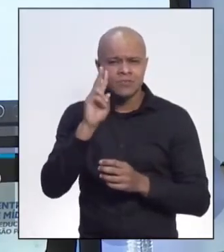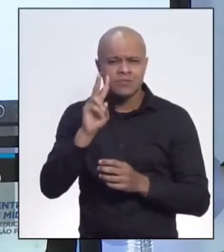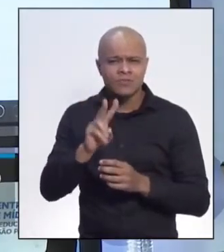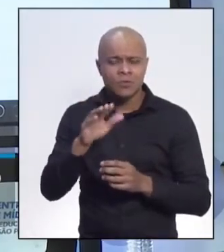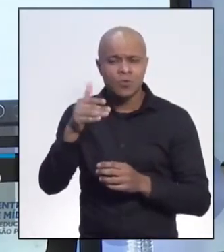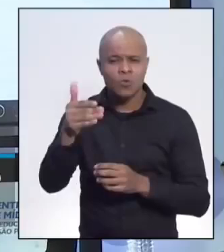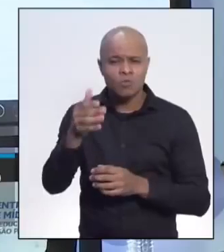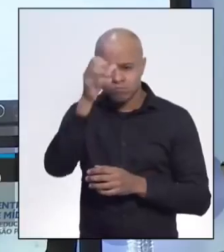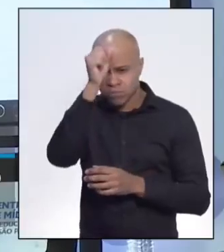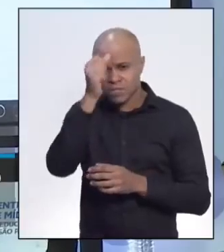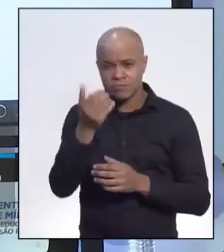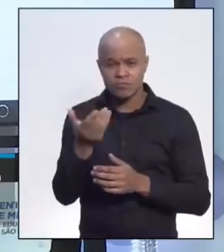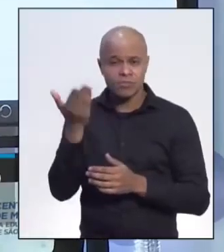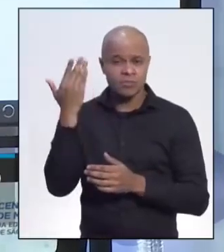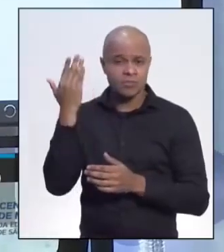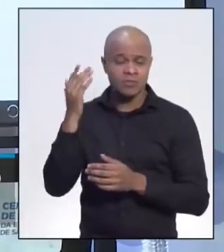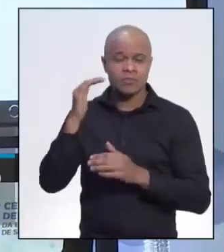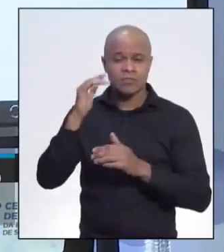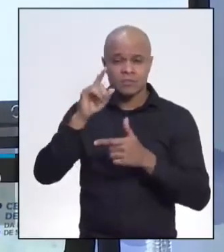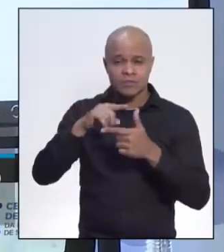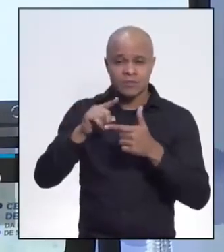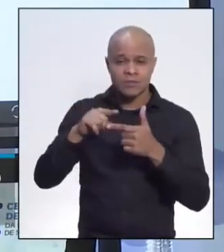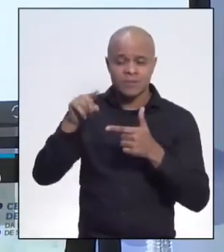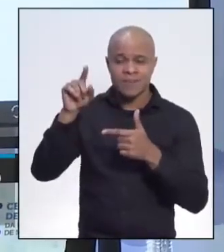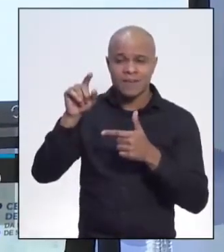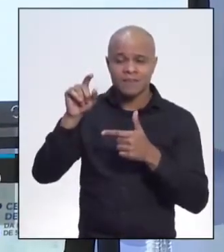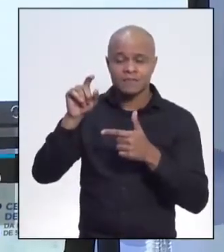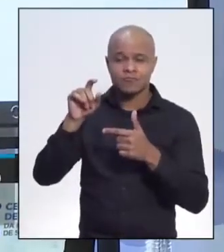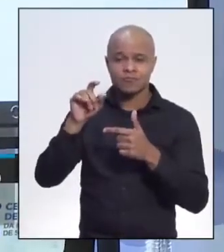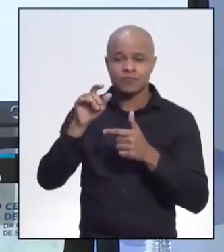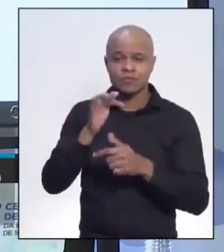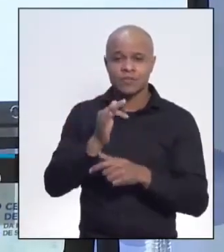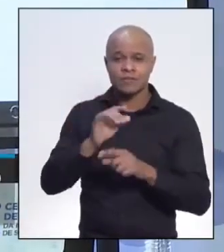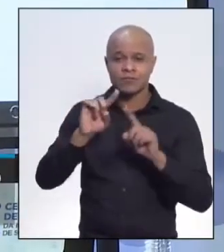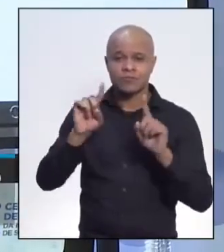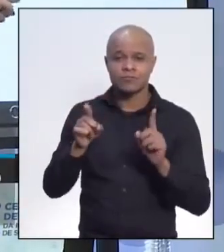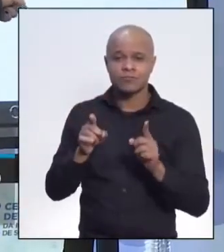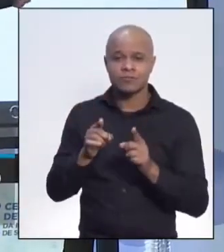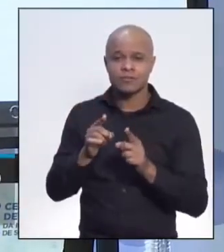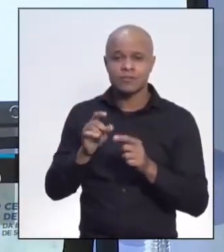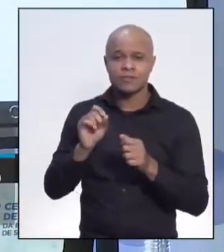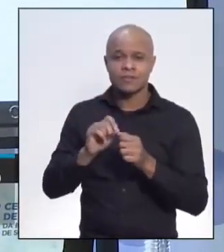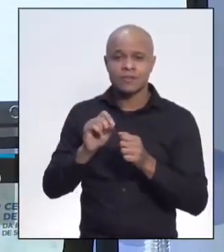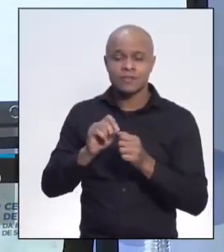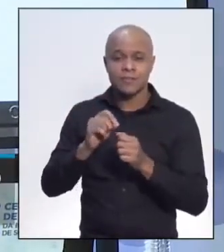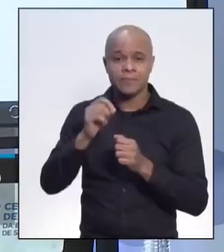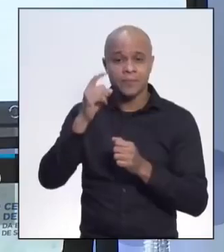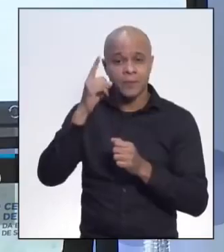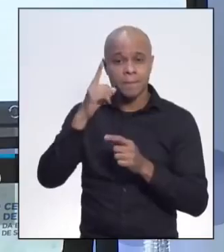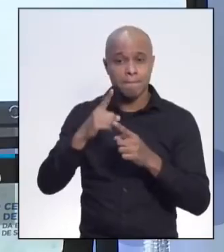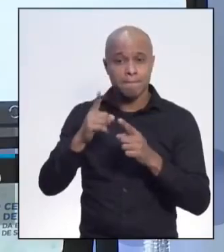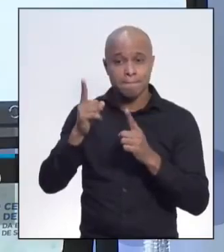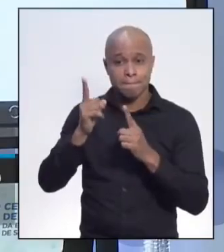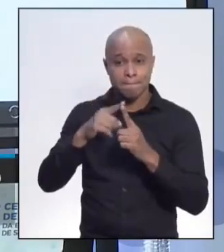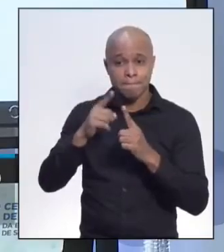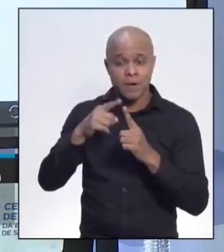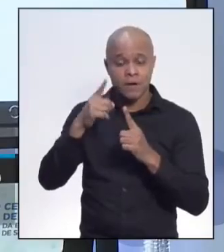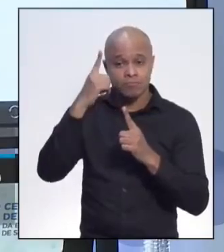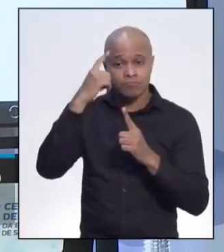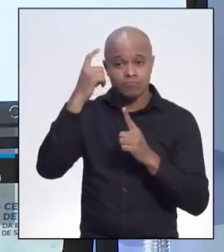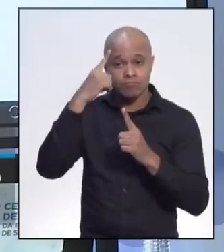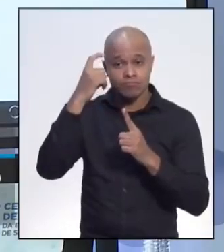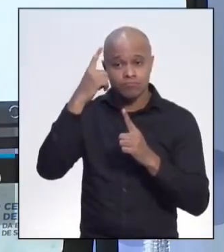quando nós aprendemos a construir gráfico de função, nós aprendemos fazendo exatamente a ideia da tabela.